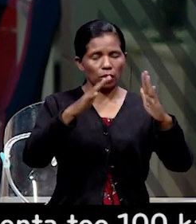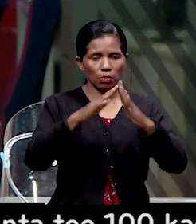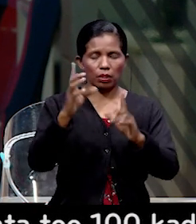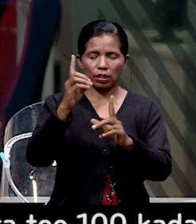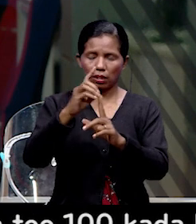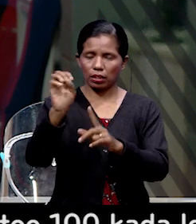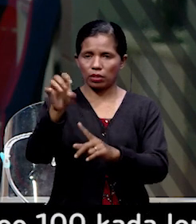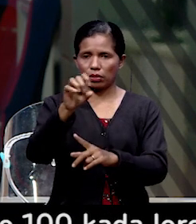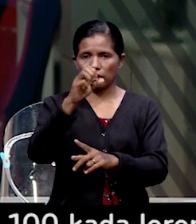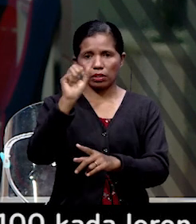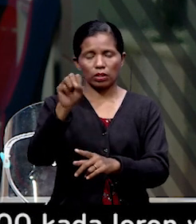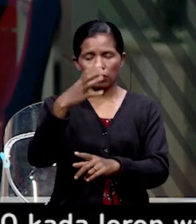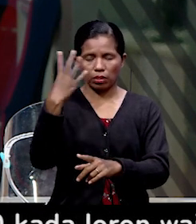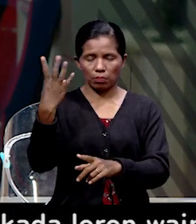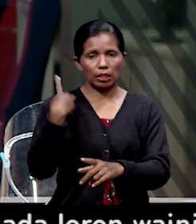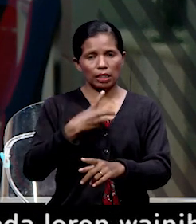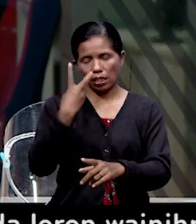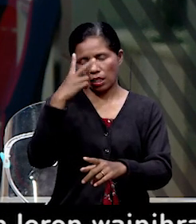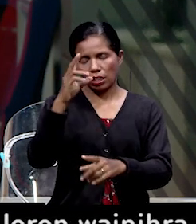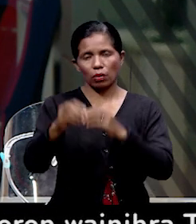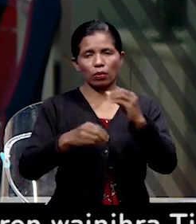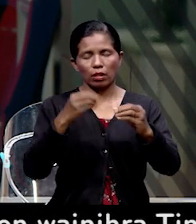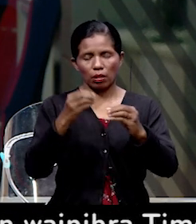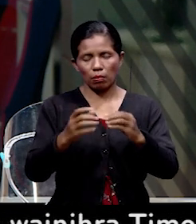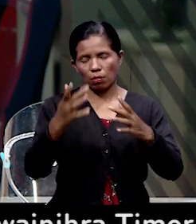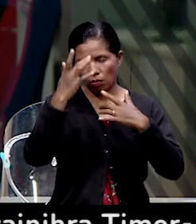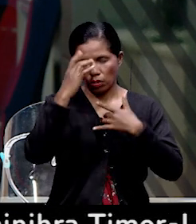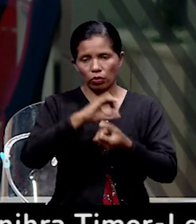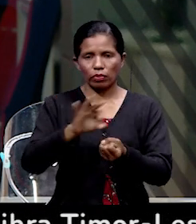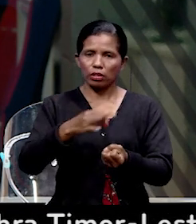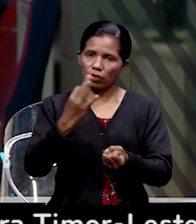acompanha a declaração, primeiro-ministro, com a cronologia de infectado Covid-19.